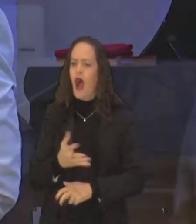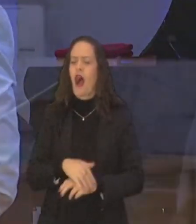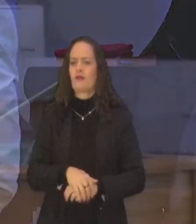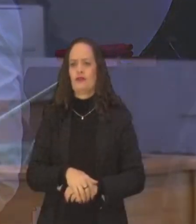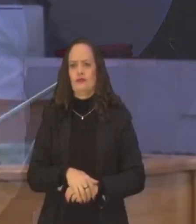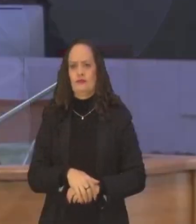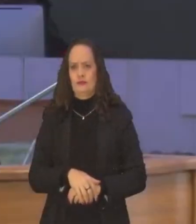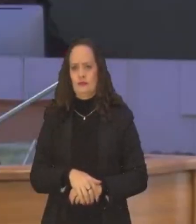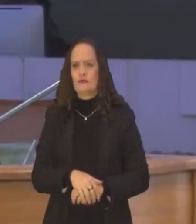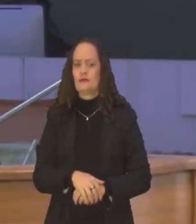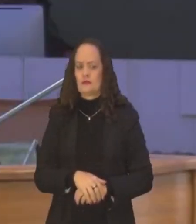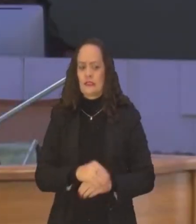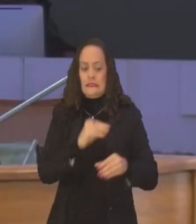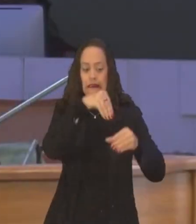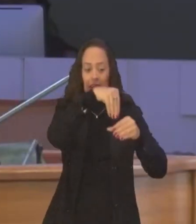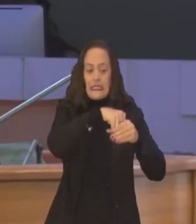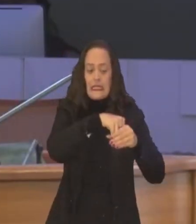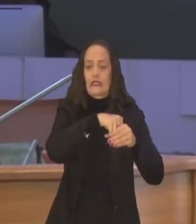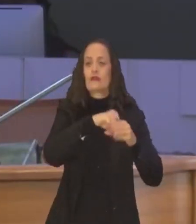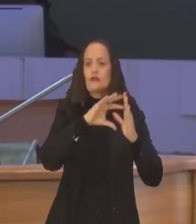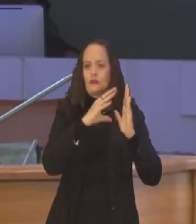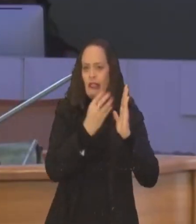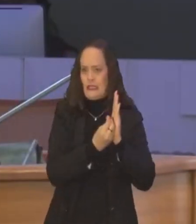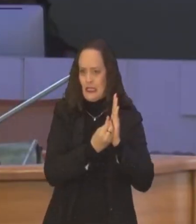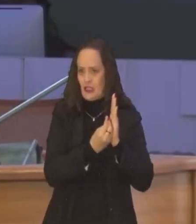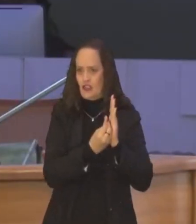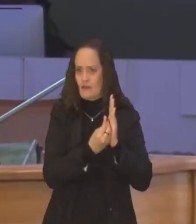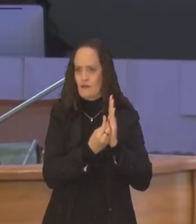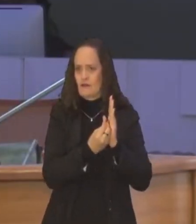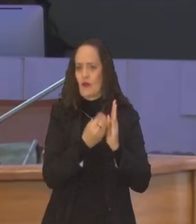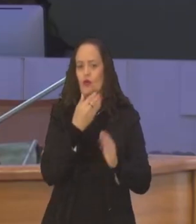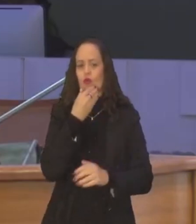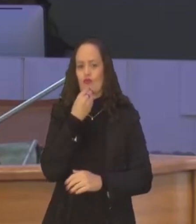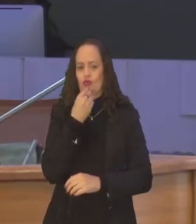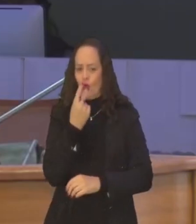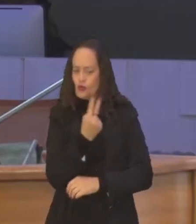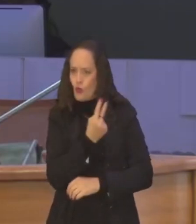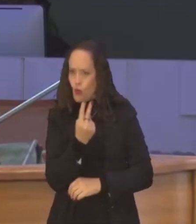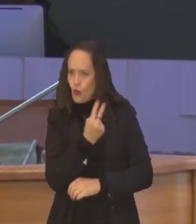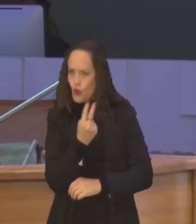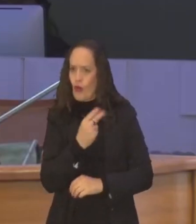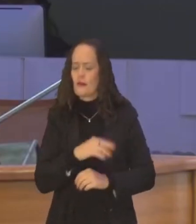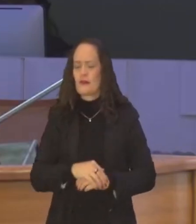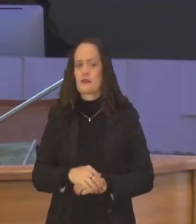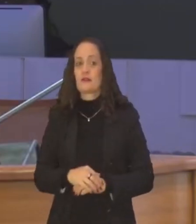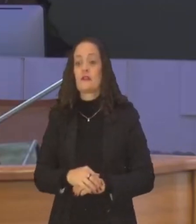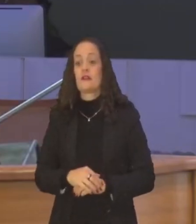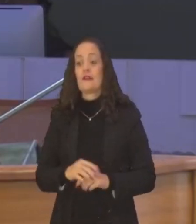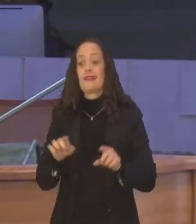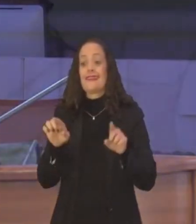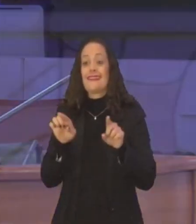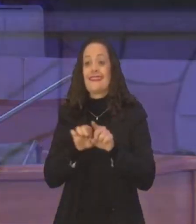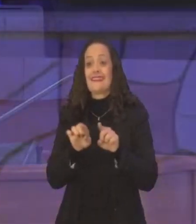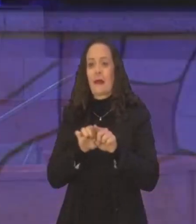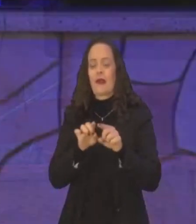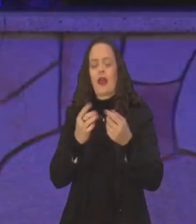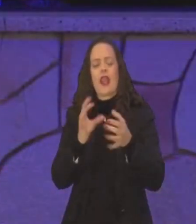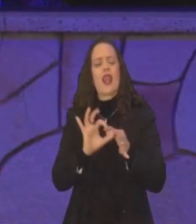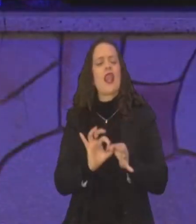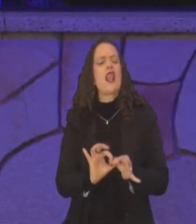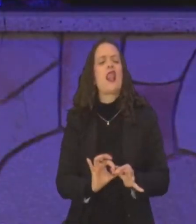existentes dentro da igreja, Balaão e Nicolau, e também o seu liberalismo doutrinário,